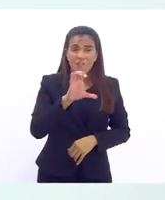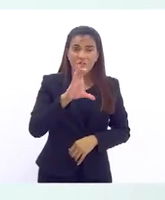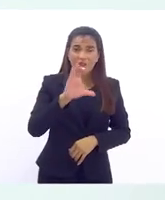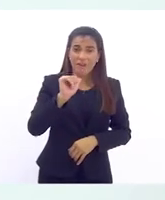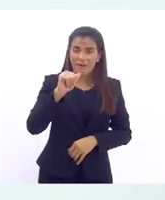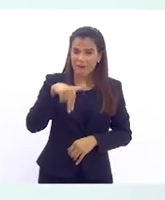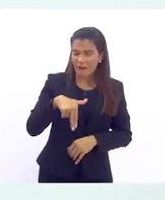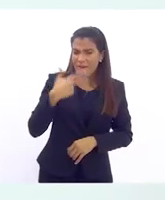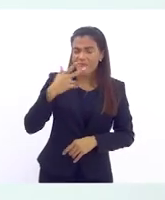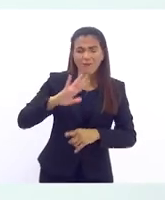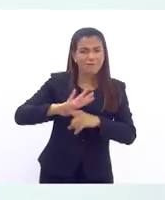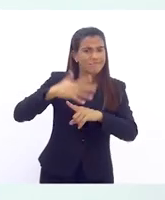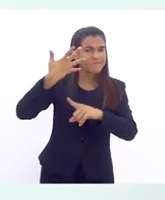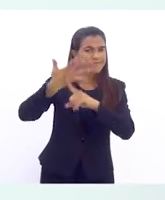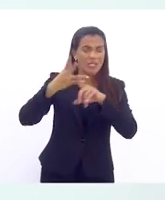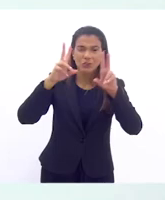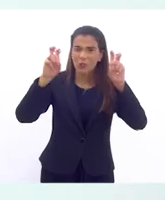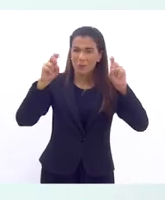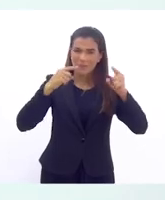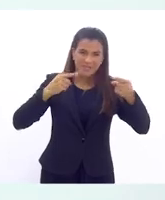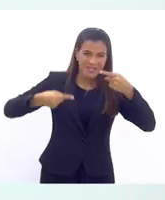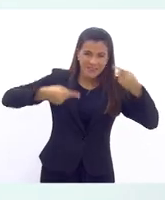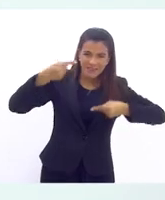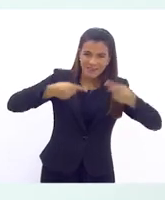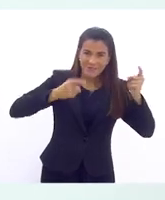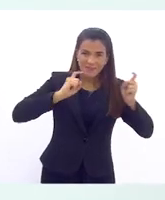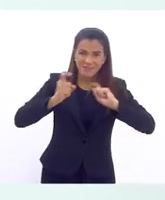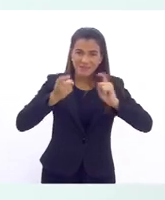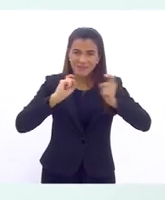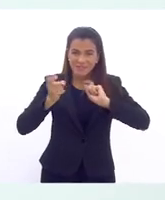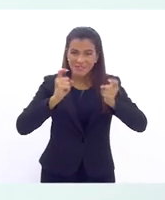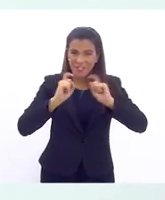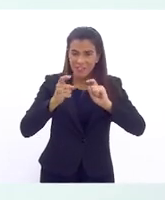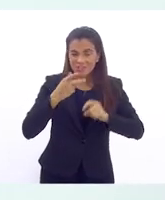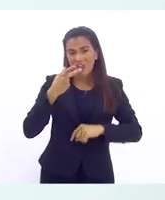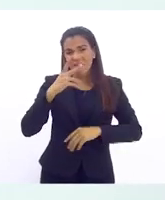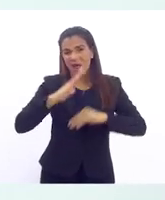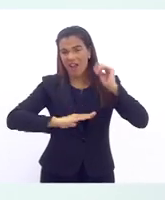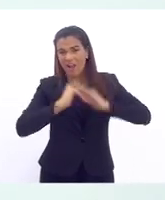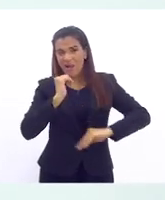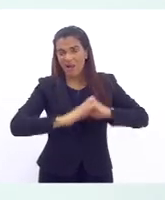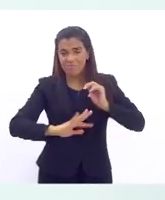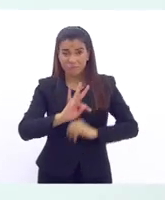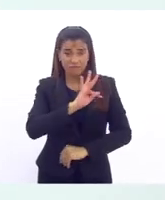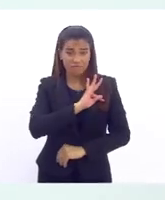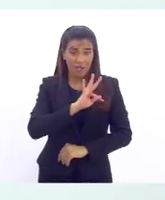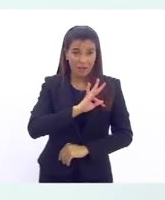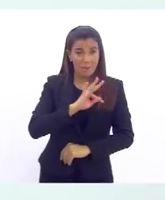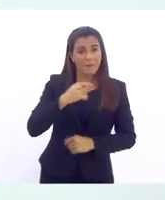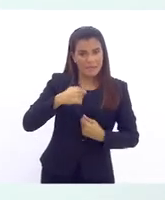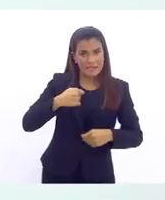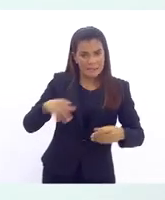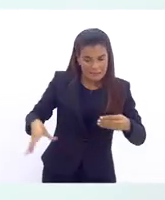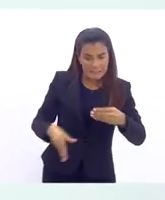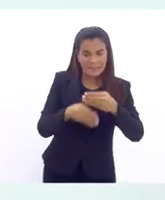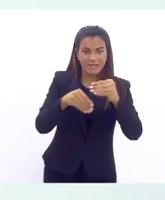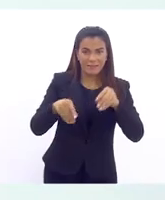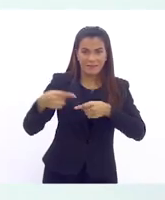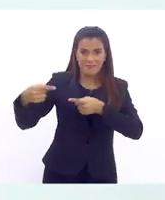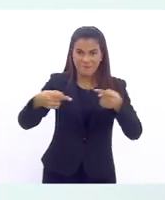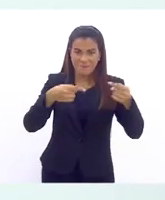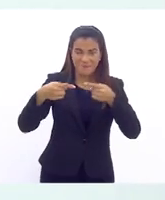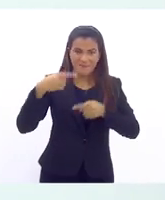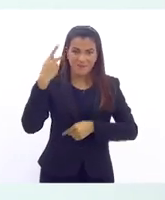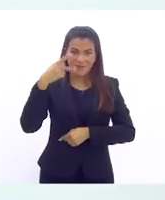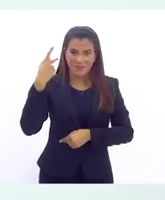vai muito além do que tem sido discutido aqui porque a gente não pode falar só da parte técnica sem falar da parte política o nosso amigo